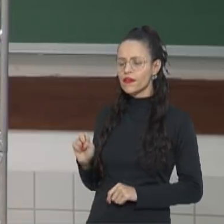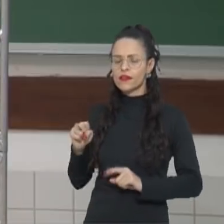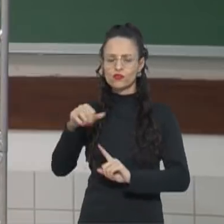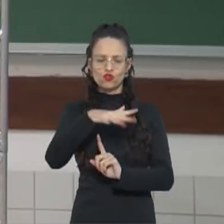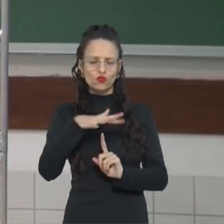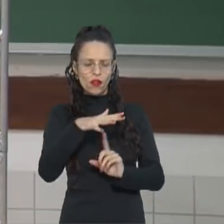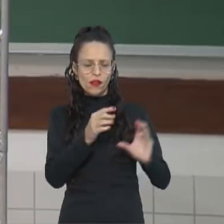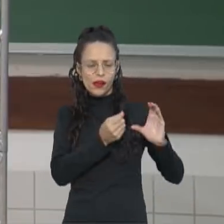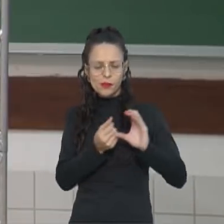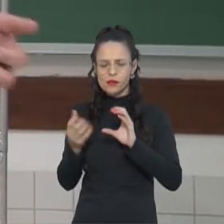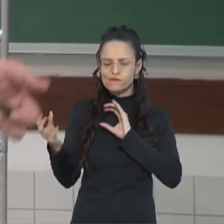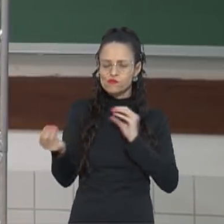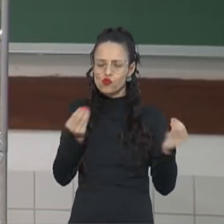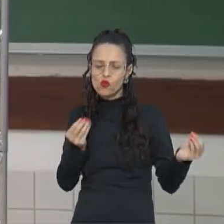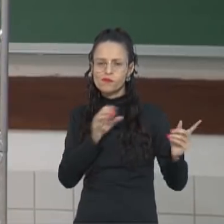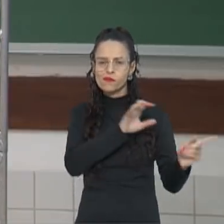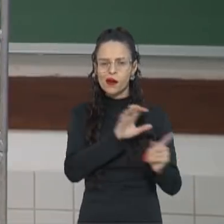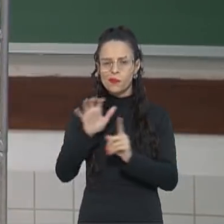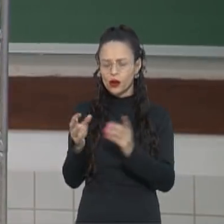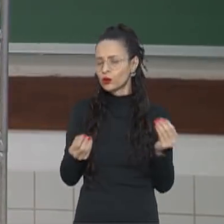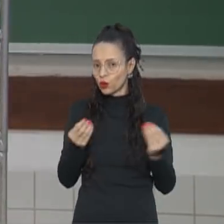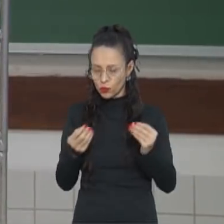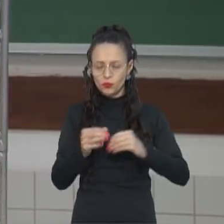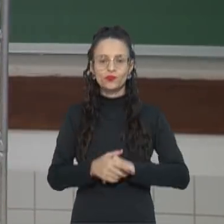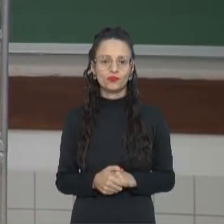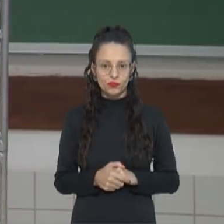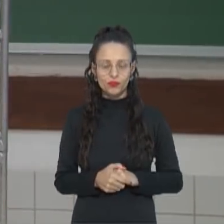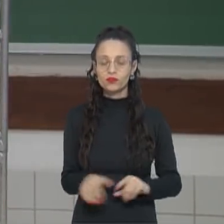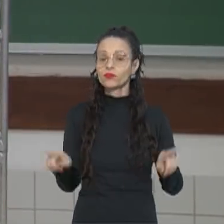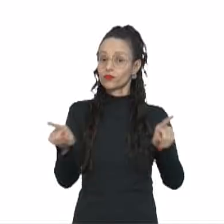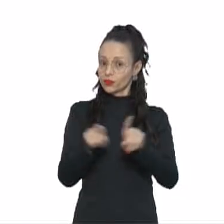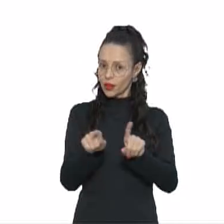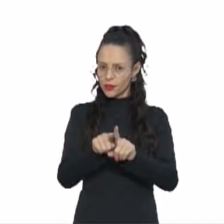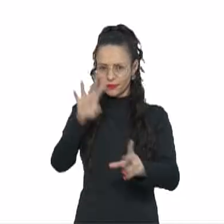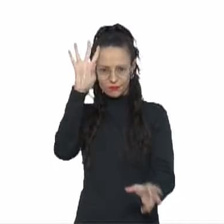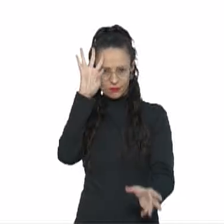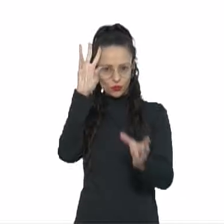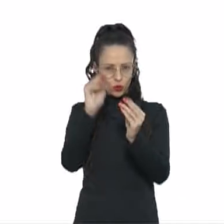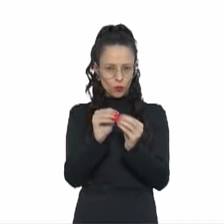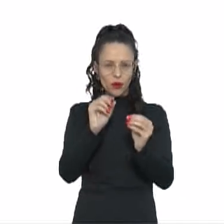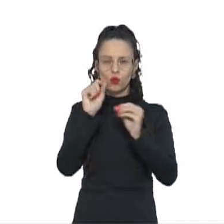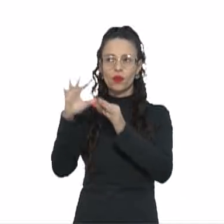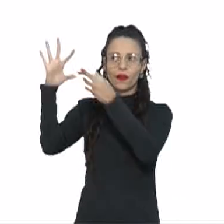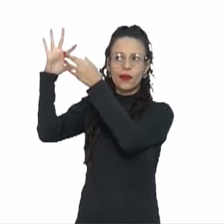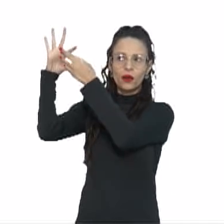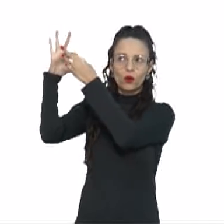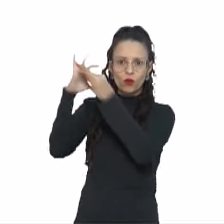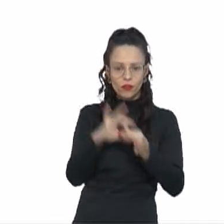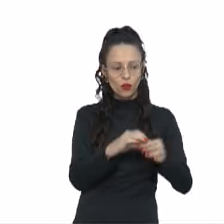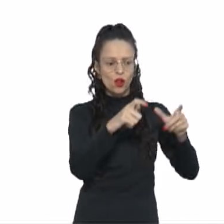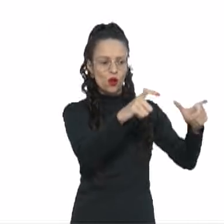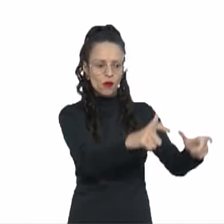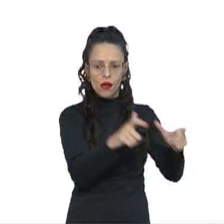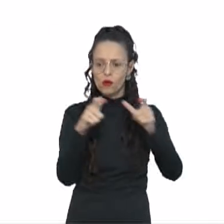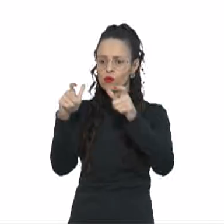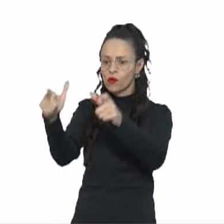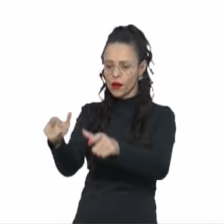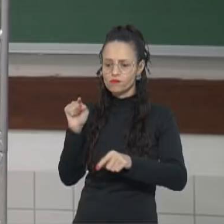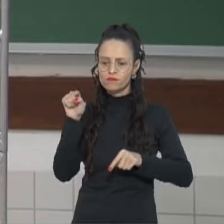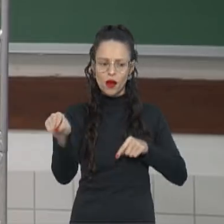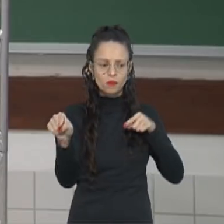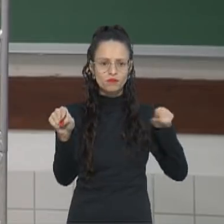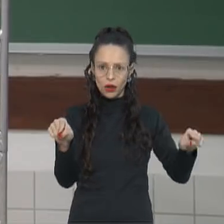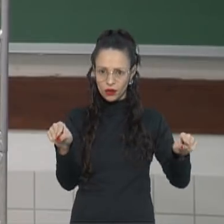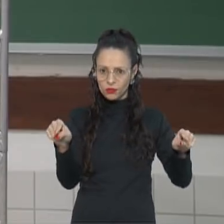Socialismo, capitalismo, como estavam envolvidos. Ainda, compreender o contexto local dessas duas guerras.